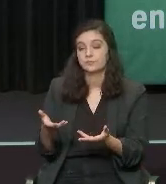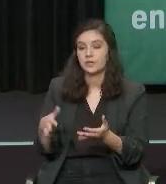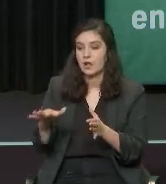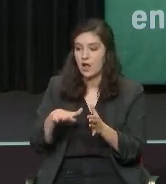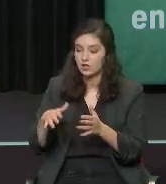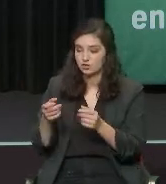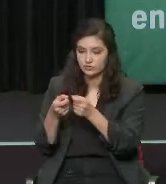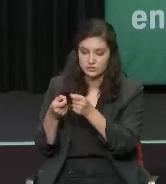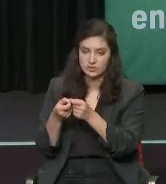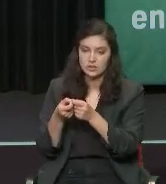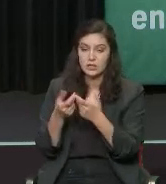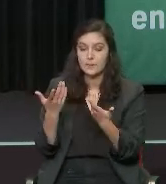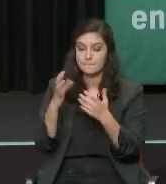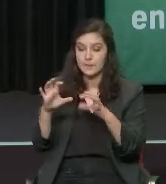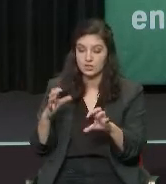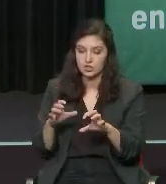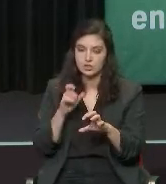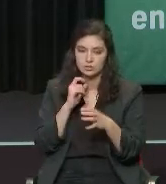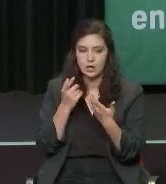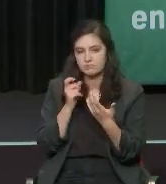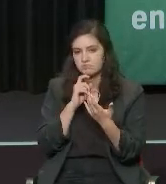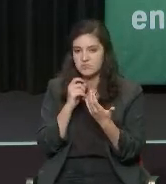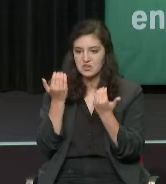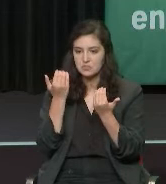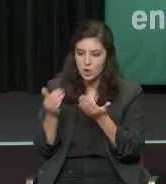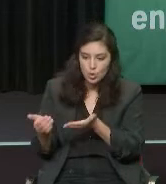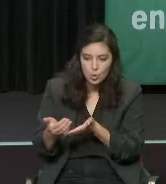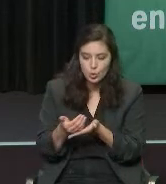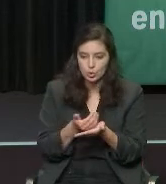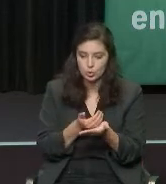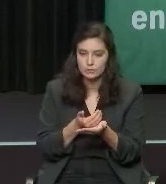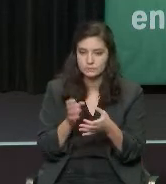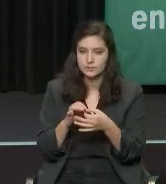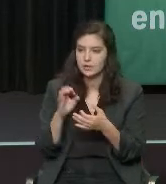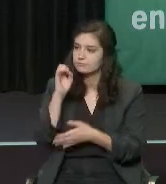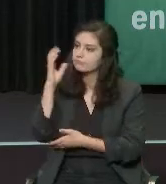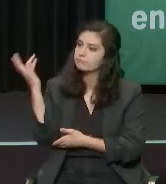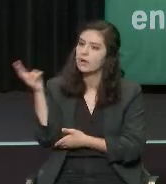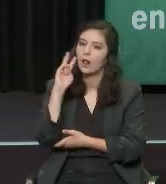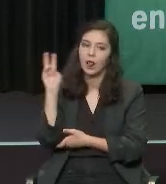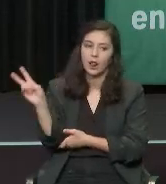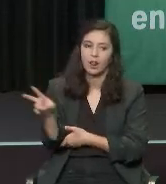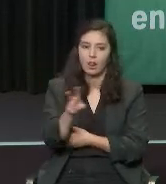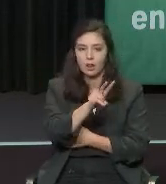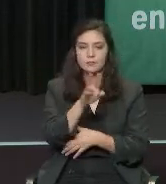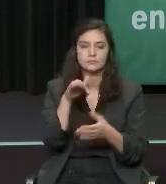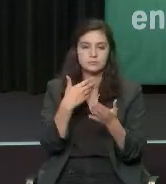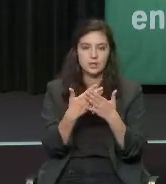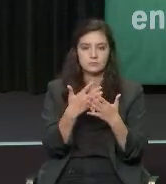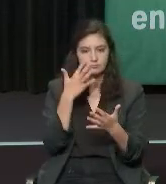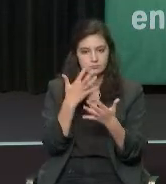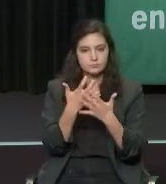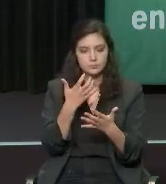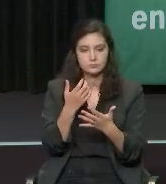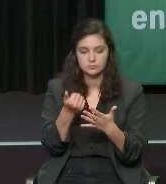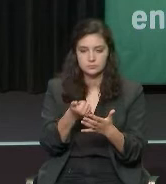as imagens permitam recolher um conjunto de informação à escala da paisagem, isto é, à escala em que o fenómeno se expressa com maior